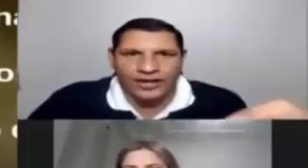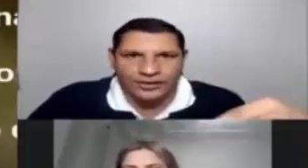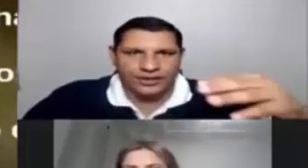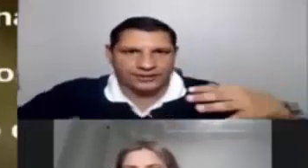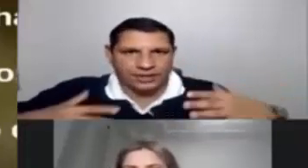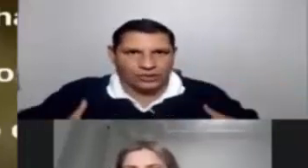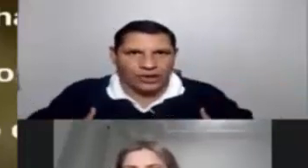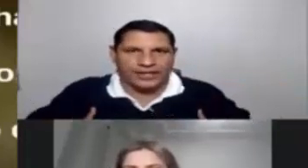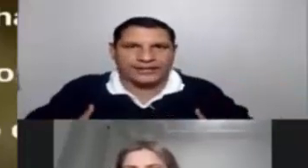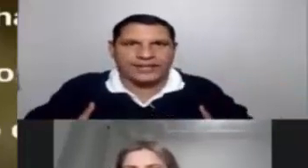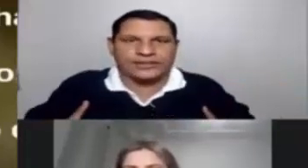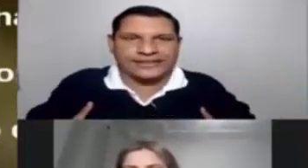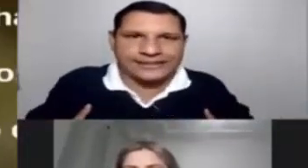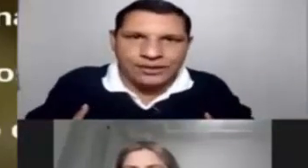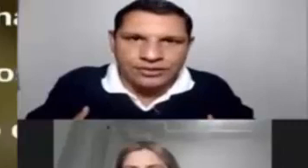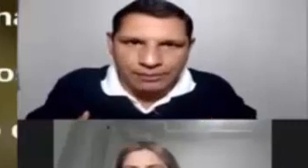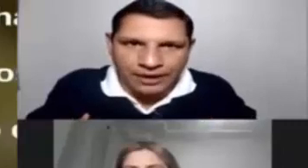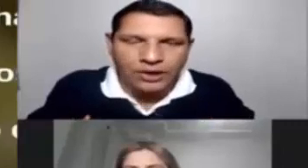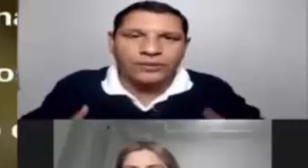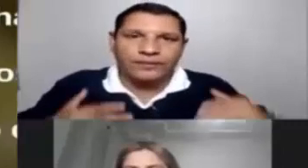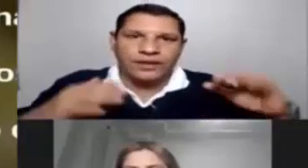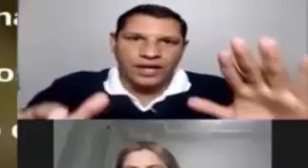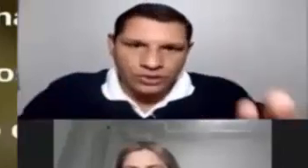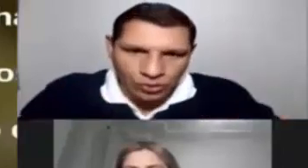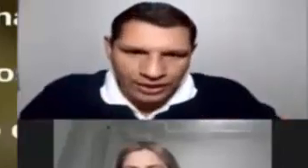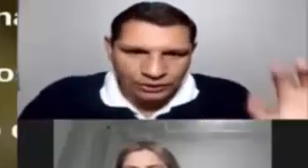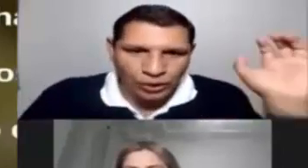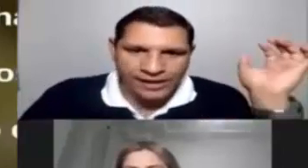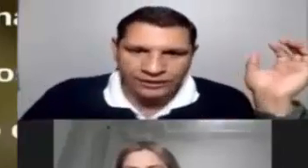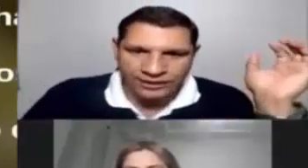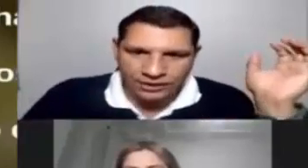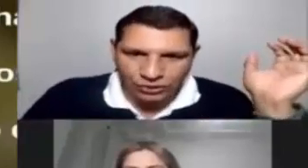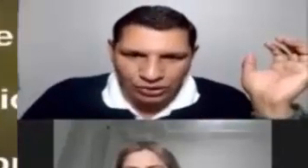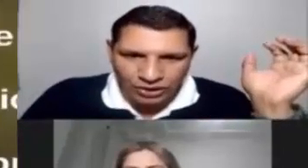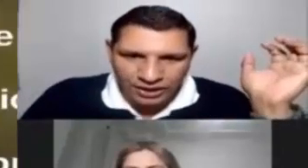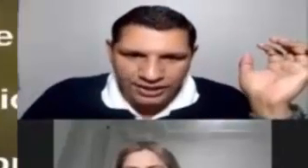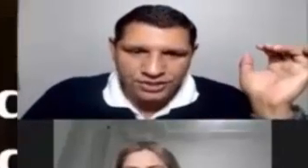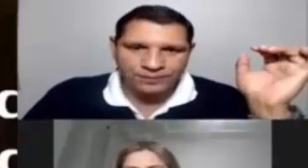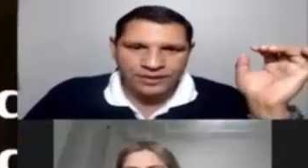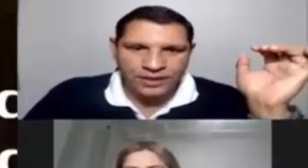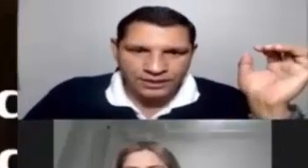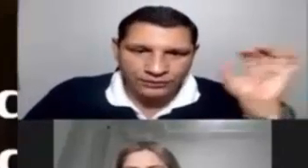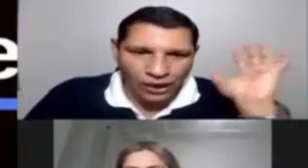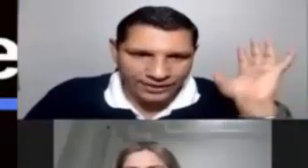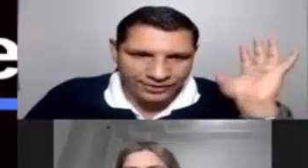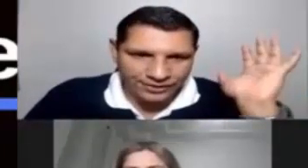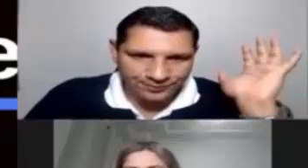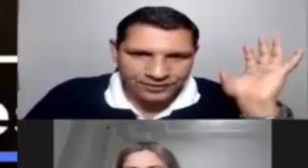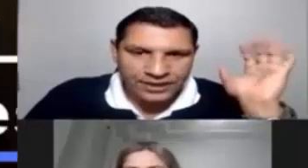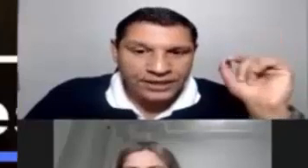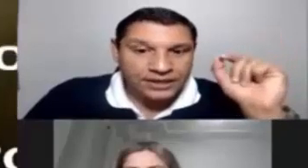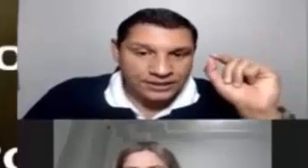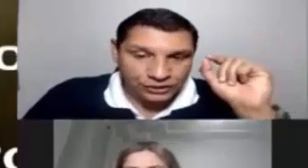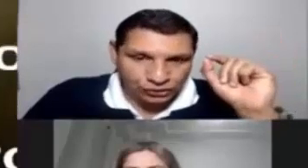e vós entre nós entre o seio de Abraão e o lugar de tormento entre nós e vós